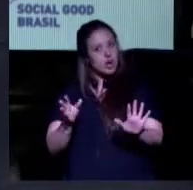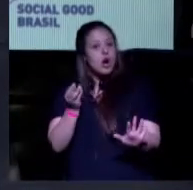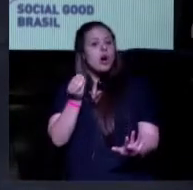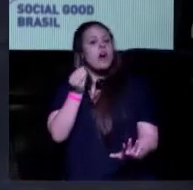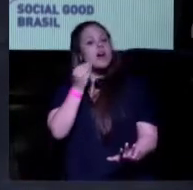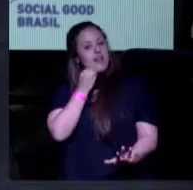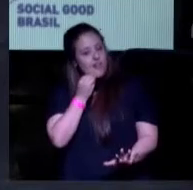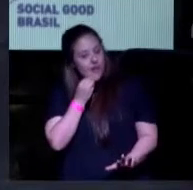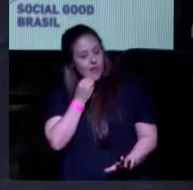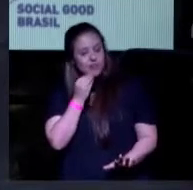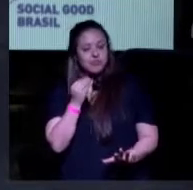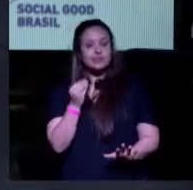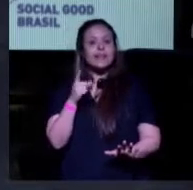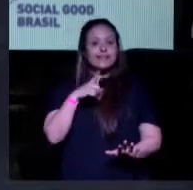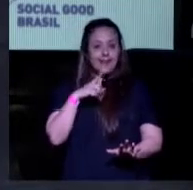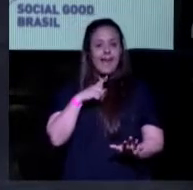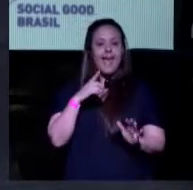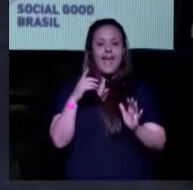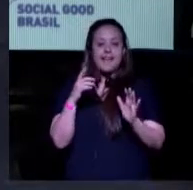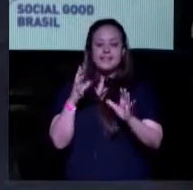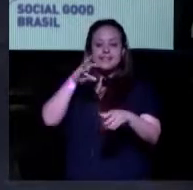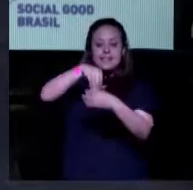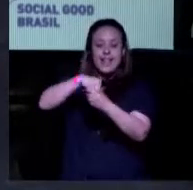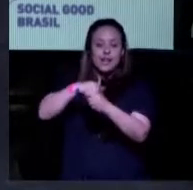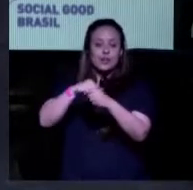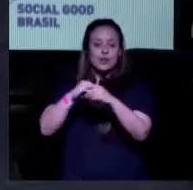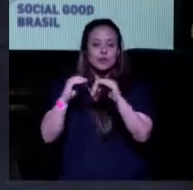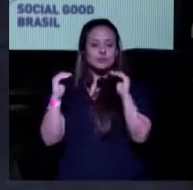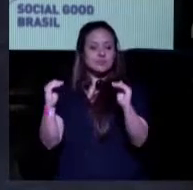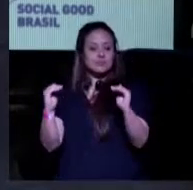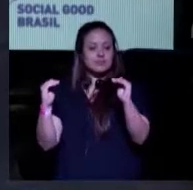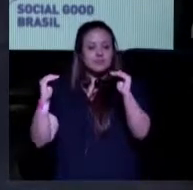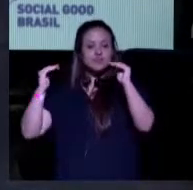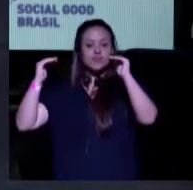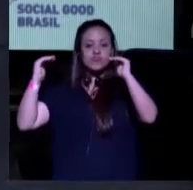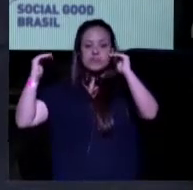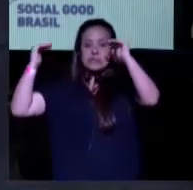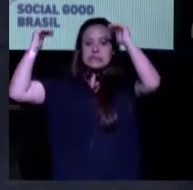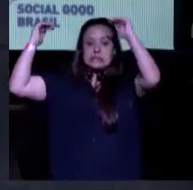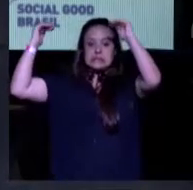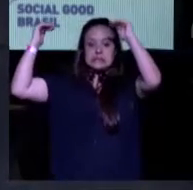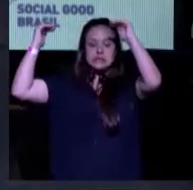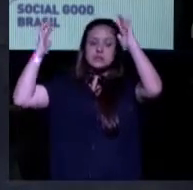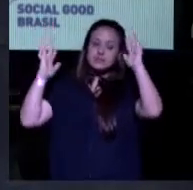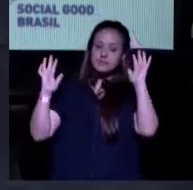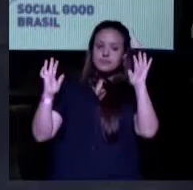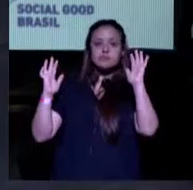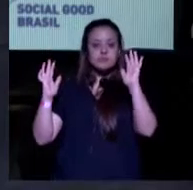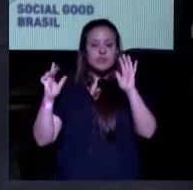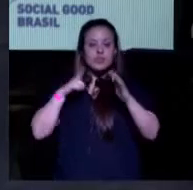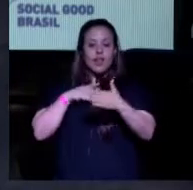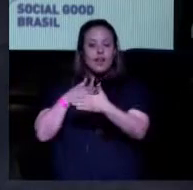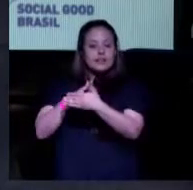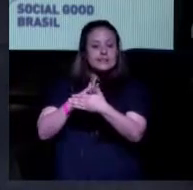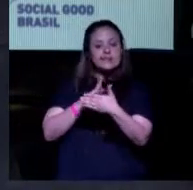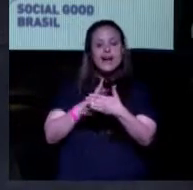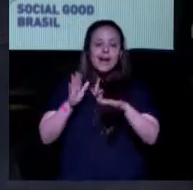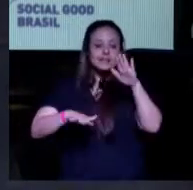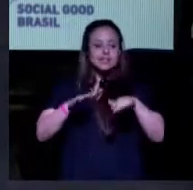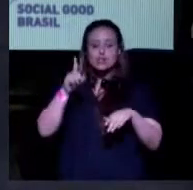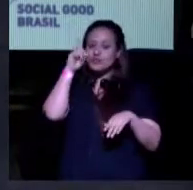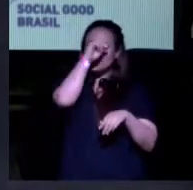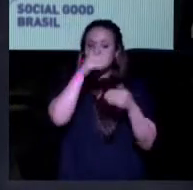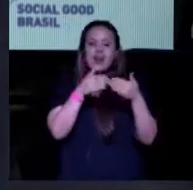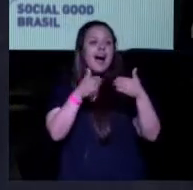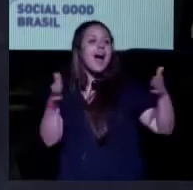estruturas hierárquicas enormes e objetivos gigantescos e muitas vezes é difícil de dar essa abertura e uma das coisas que eu acho muito